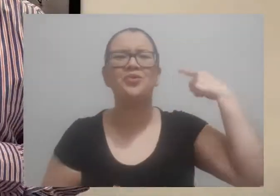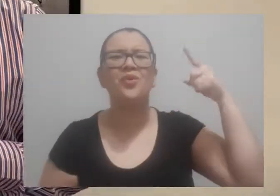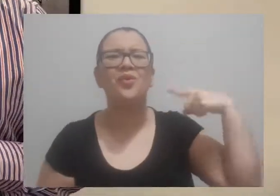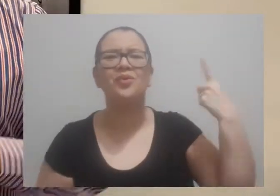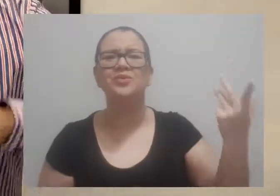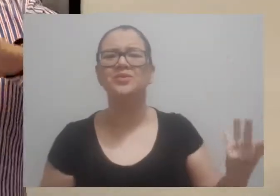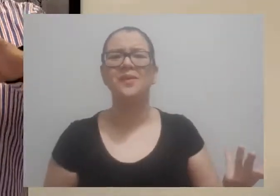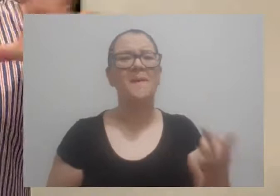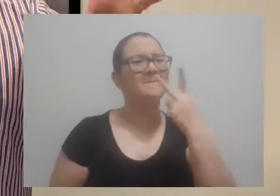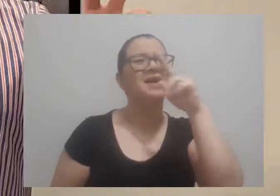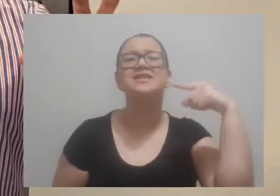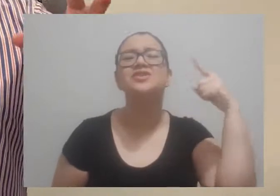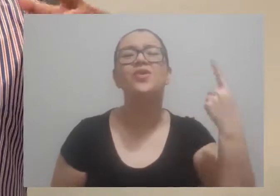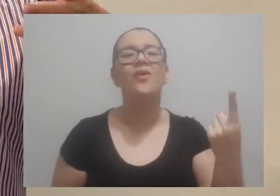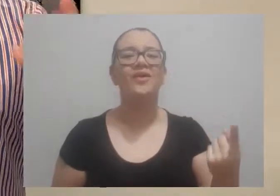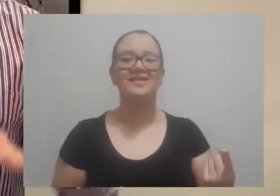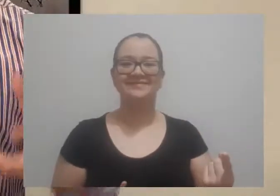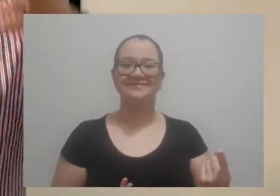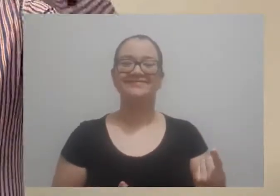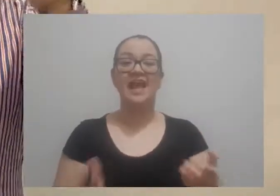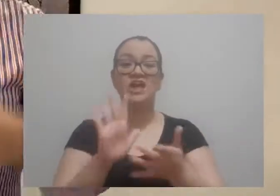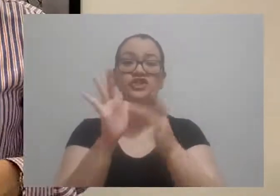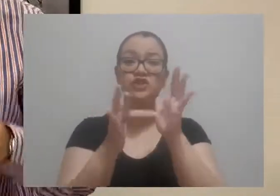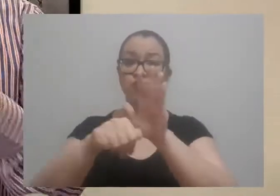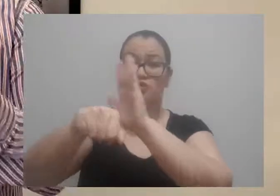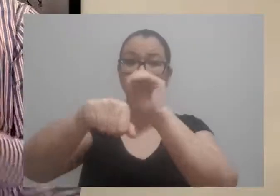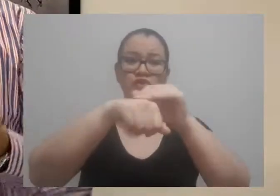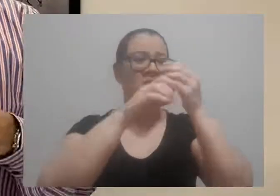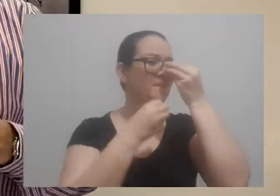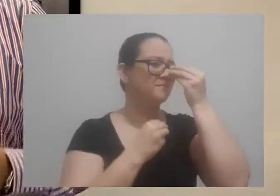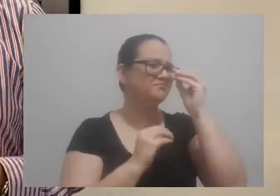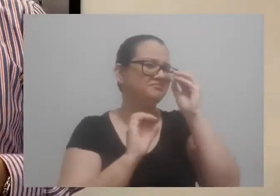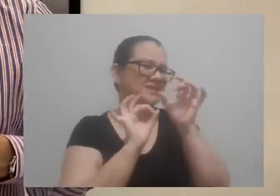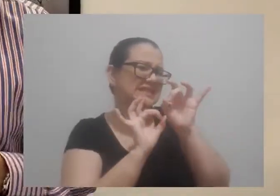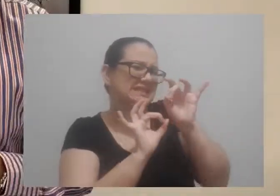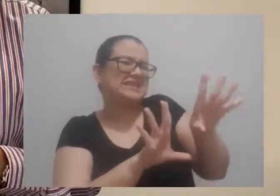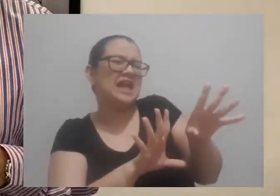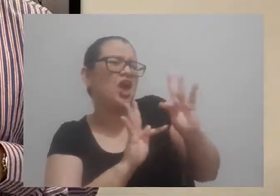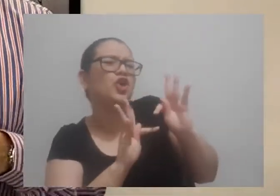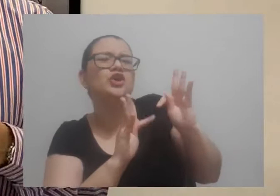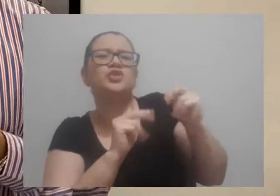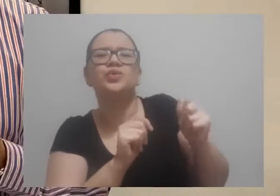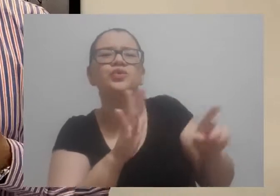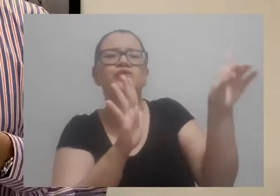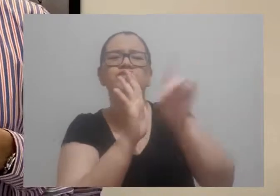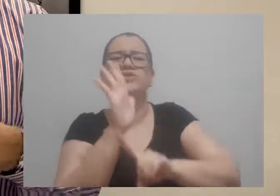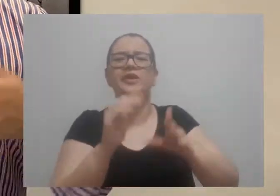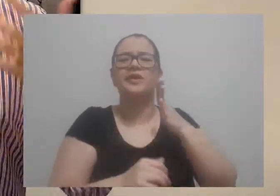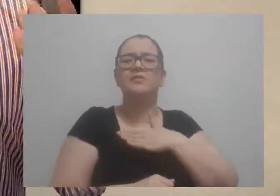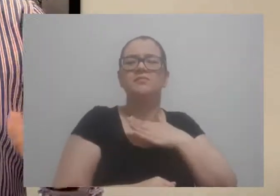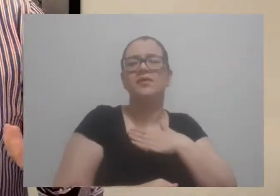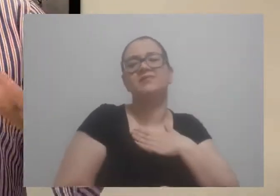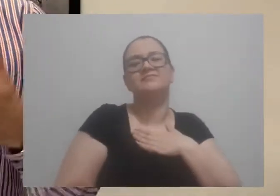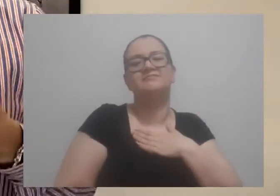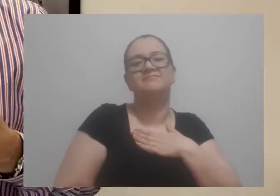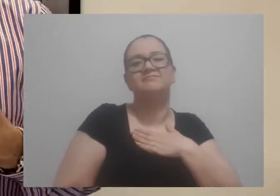renúncia. A renunciar a todas aquelas restrições convenientes que gostaríamos de impor ao amor. Para quê? Para que nós amarmos, para que a gente